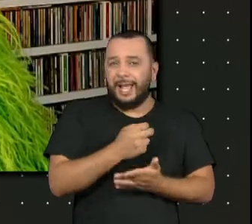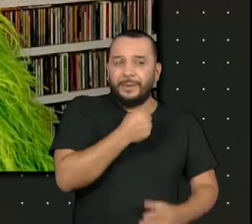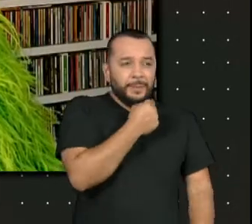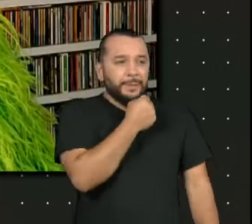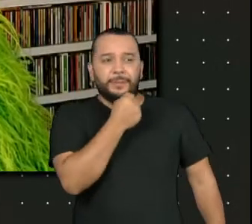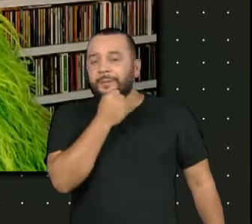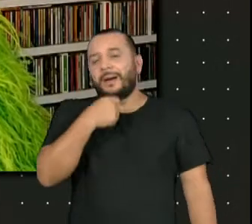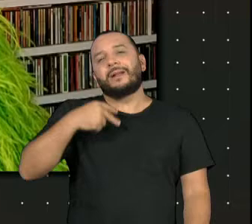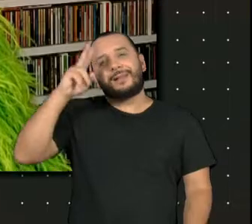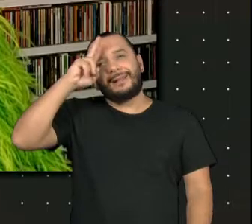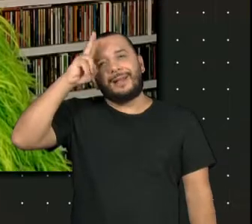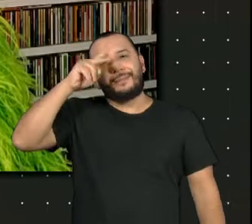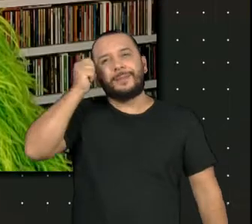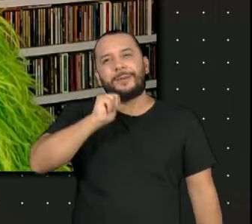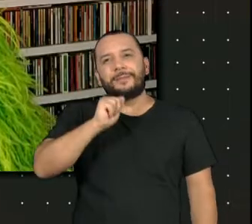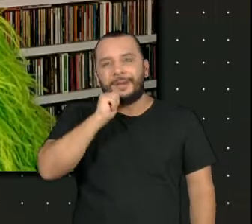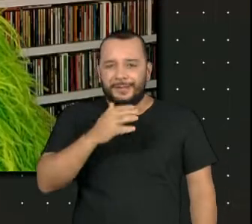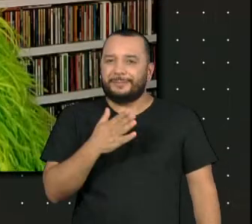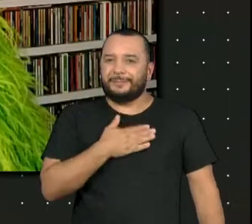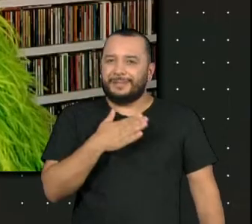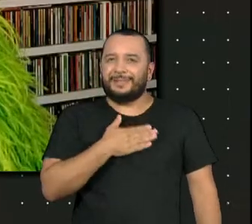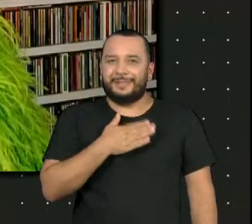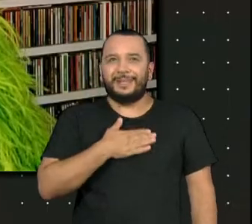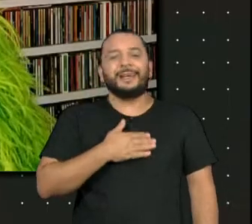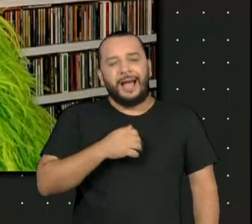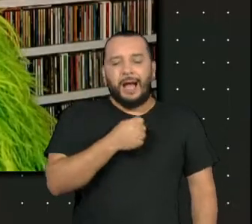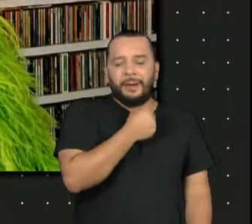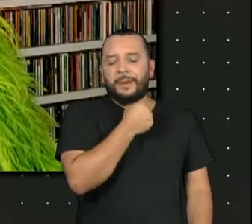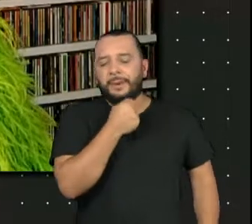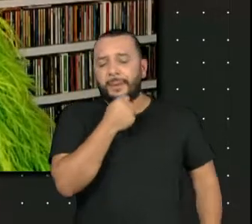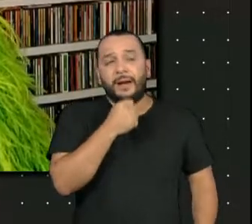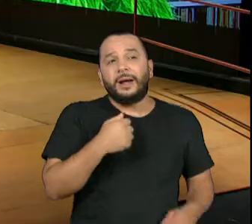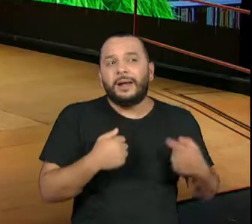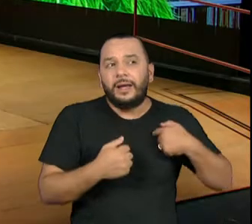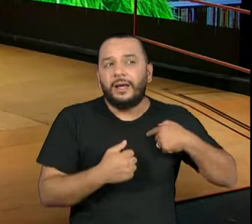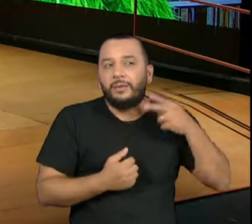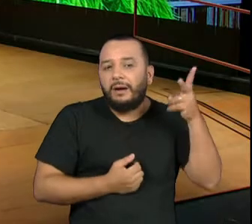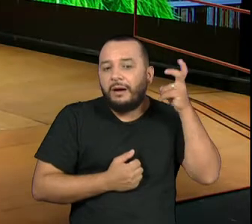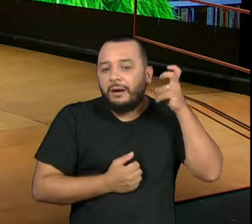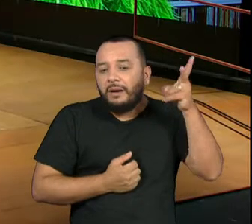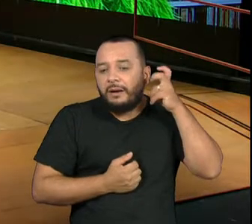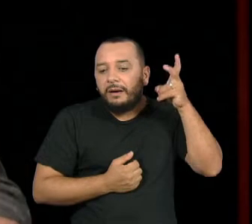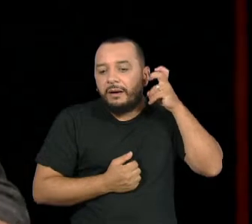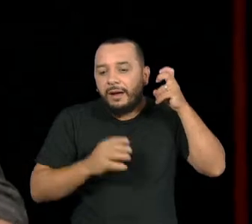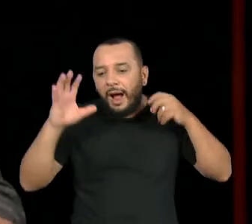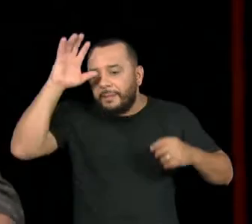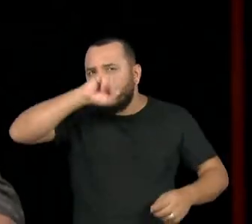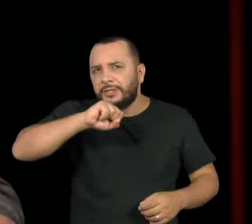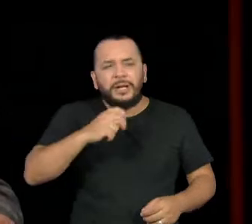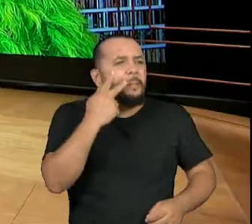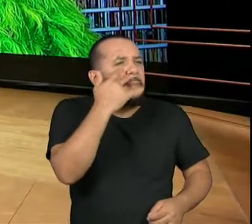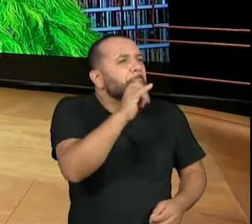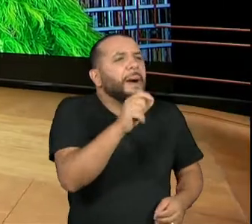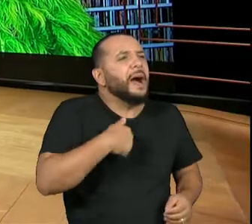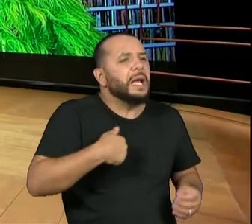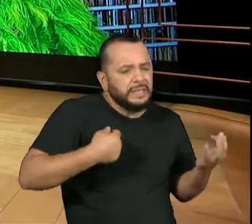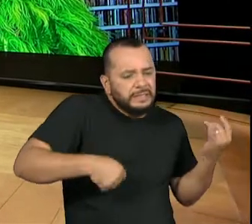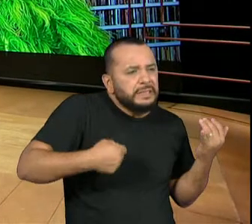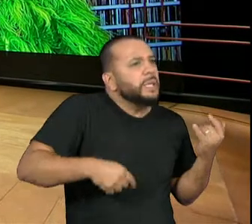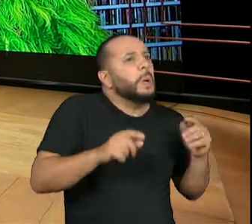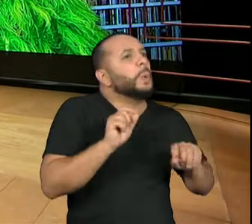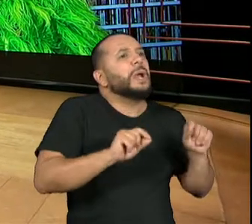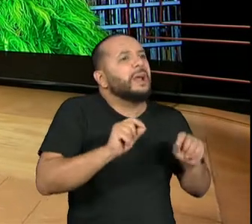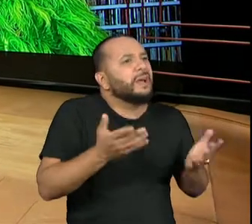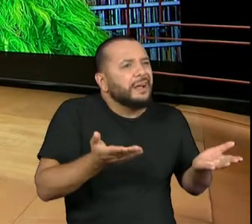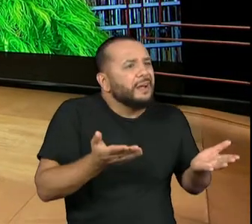Muita música eu lembro e sei, aprendi com a voz da minha mãe. E seu pai tocava que instrumento? Ele